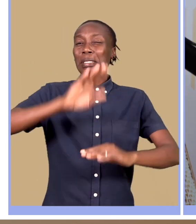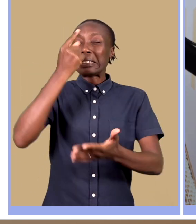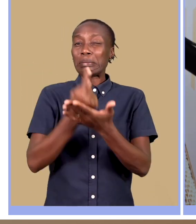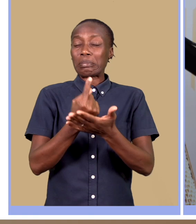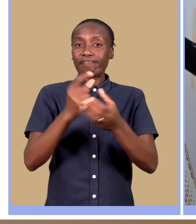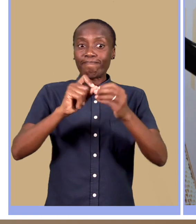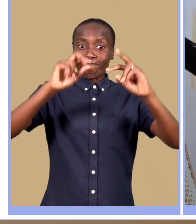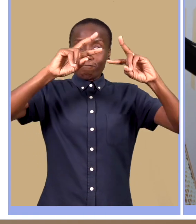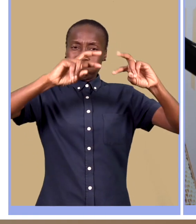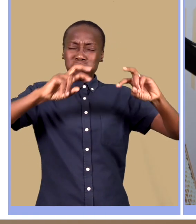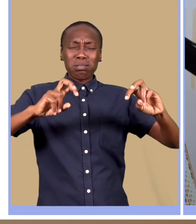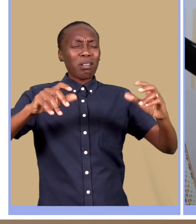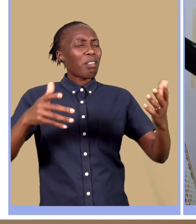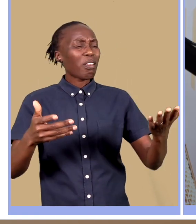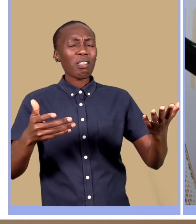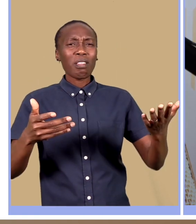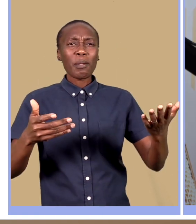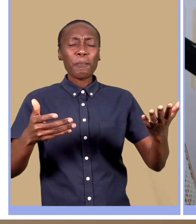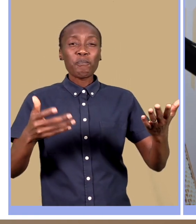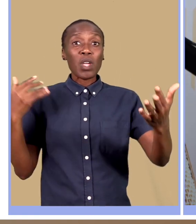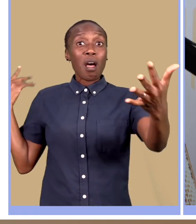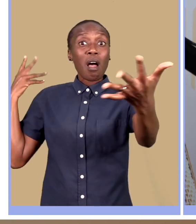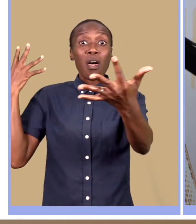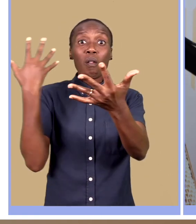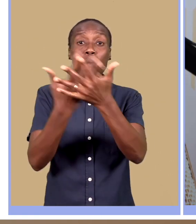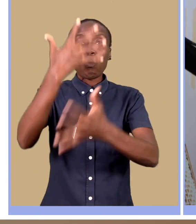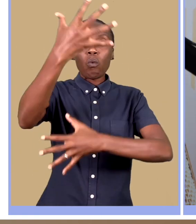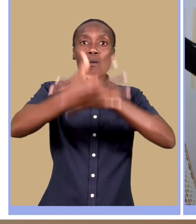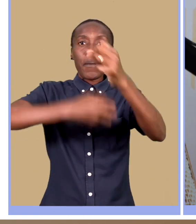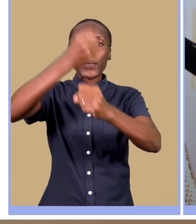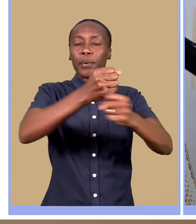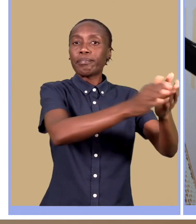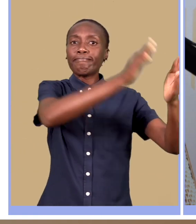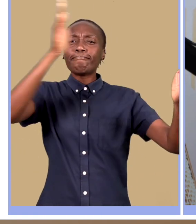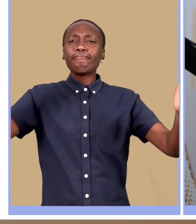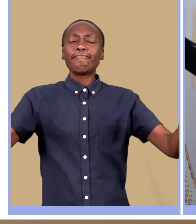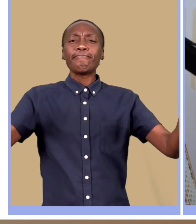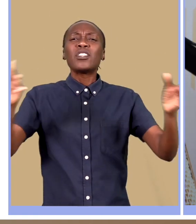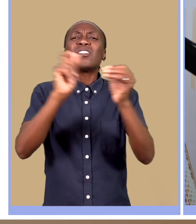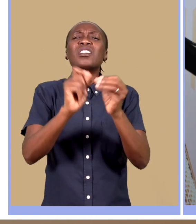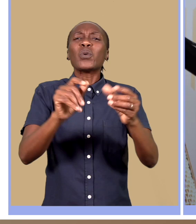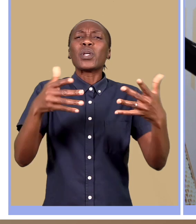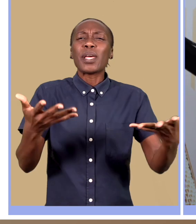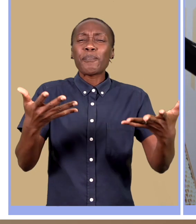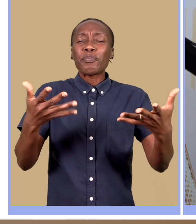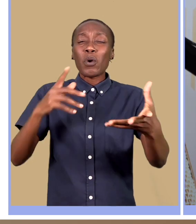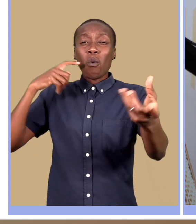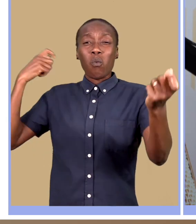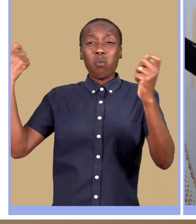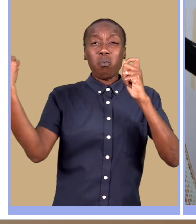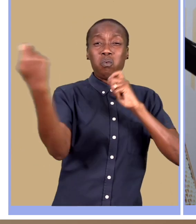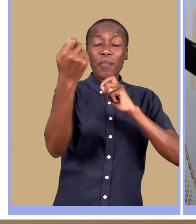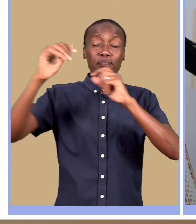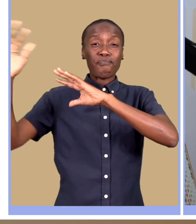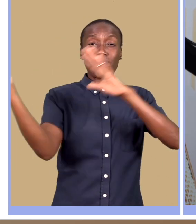partir daqui para ver o que é que foi feito ao longo dos últimos anos, porque não podemos esquecer também que o assunto das mudanças